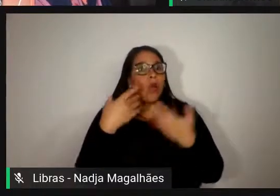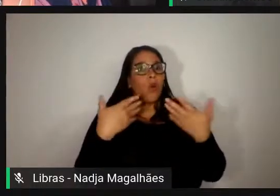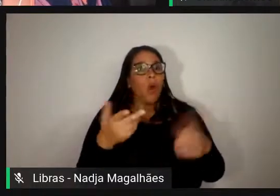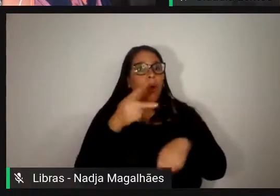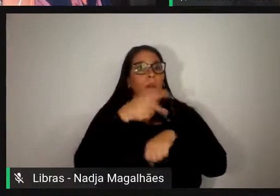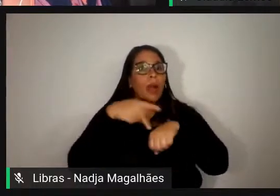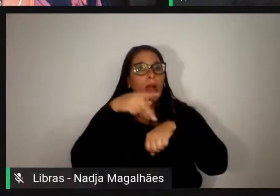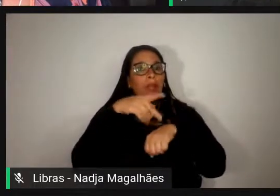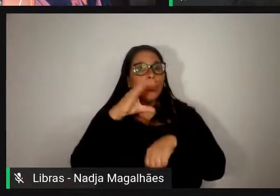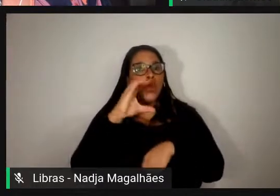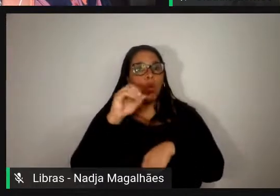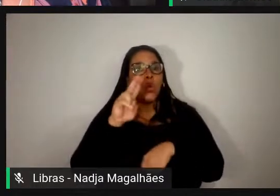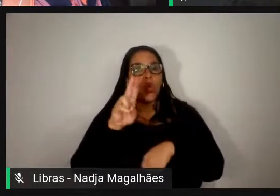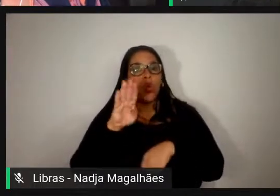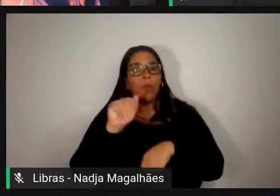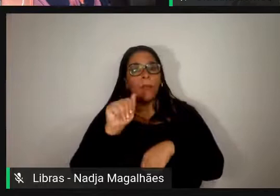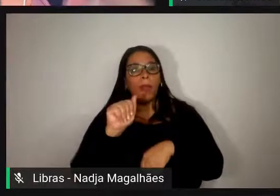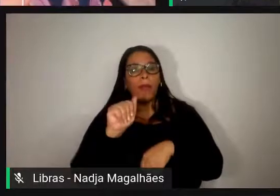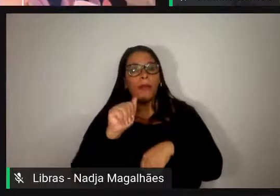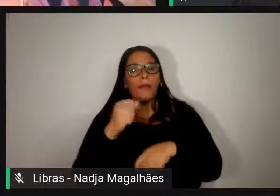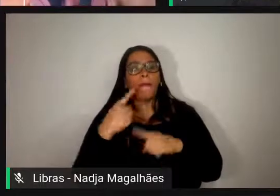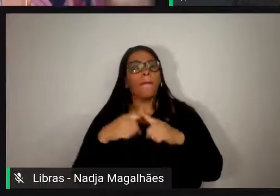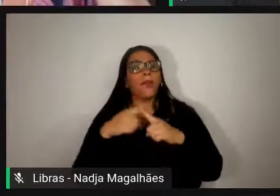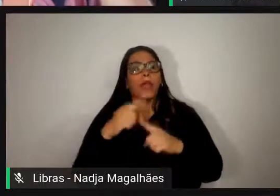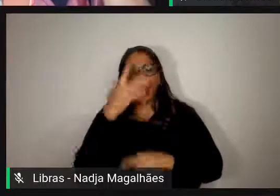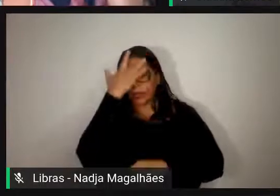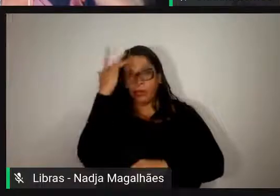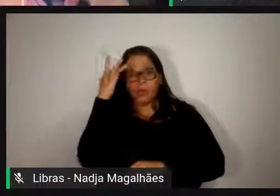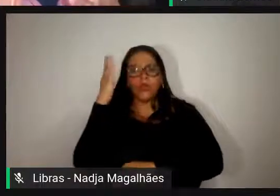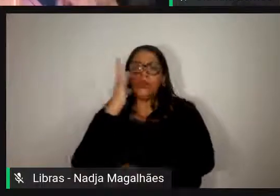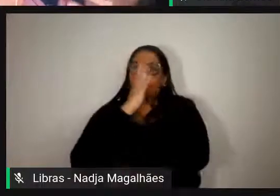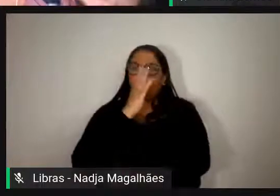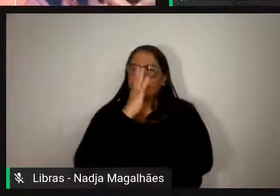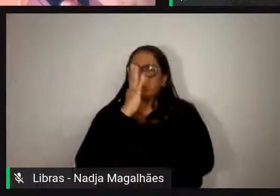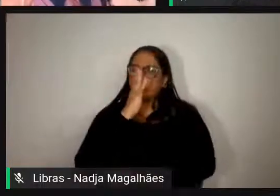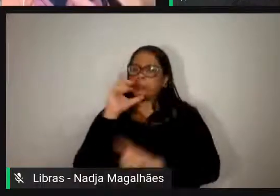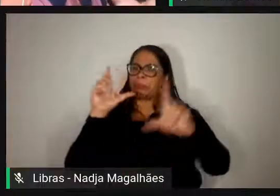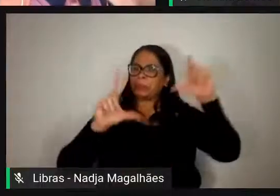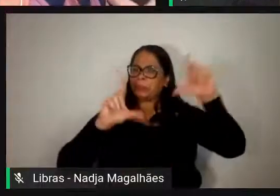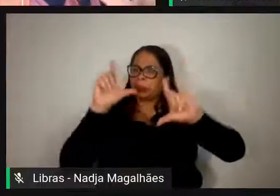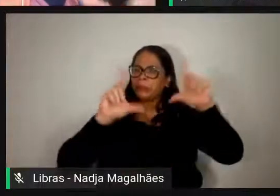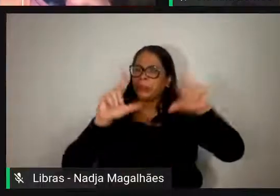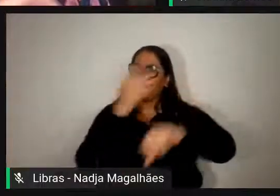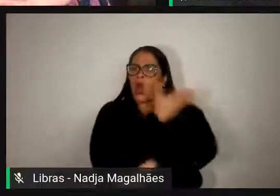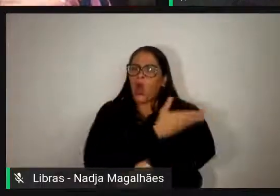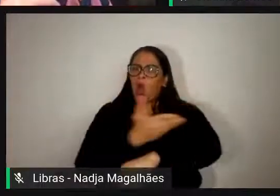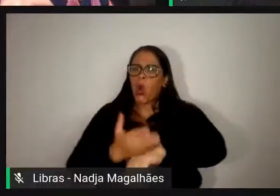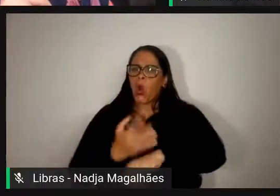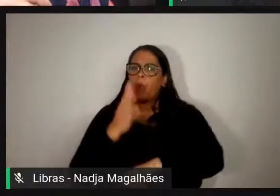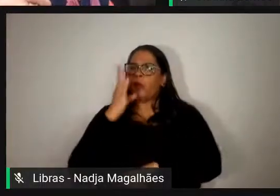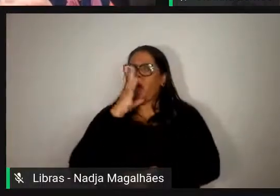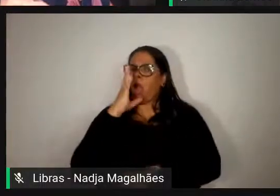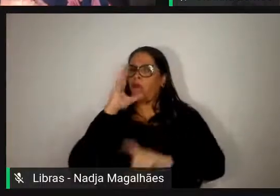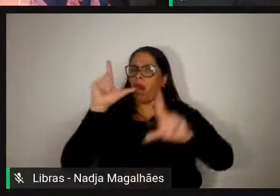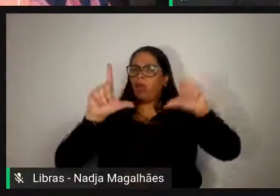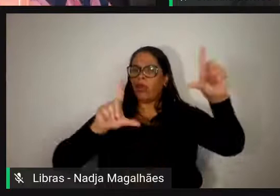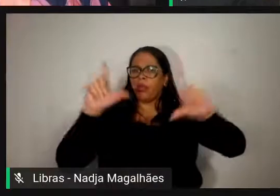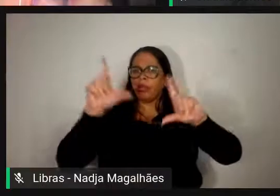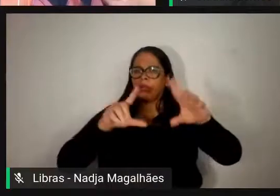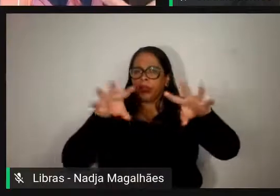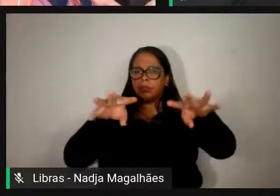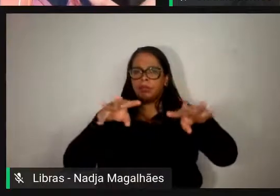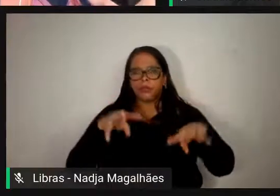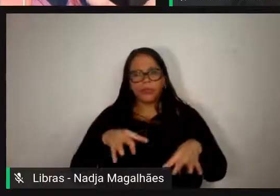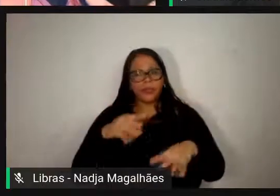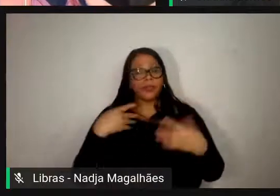Cuba, quem assiste, quem está acostumado a assistir a sessão, por exemplo, do plenário brasileiro,